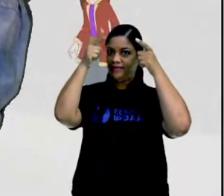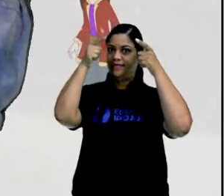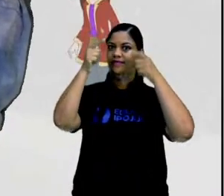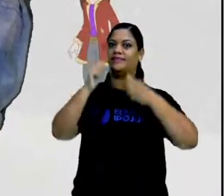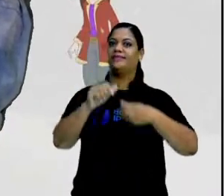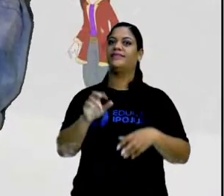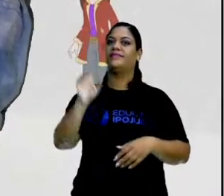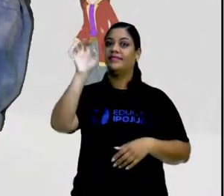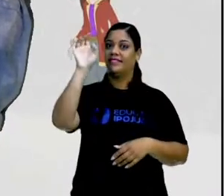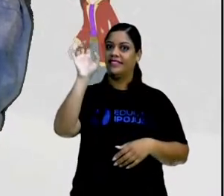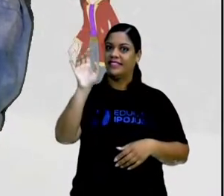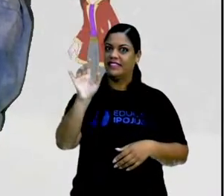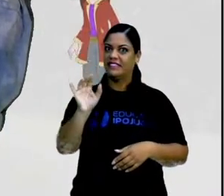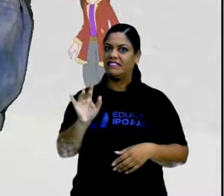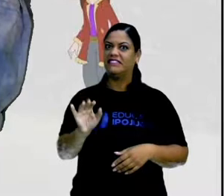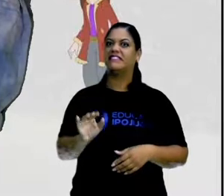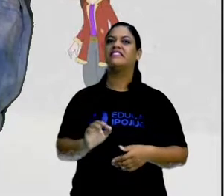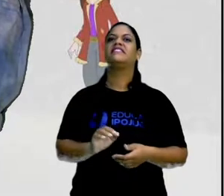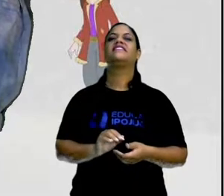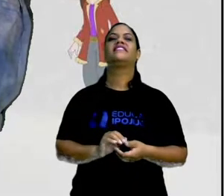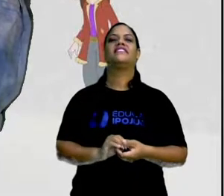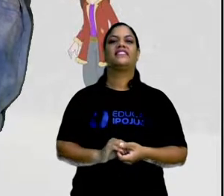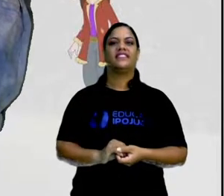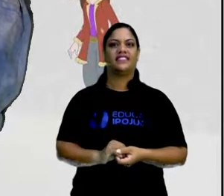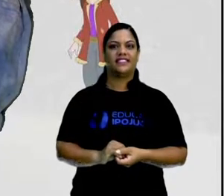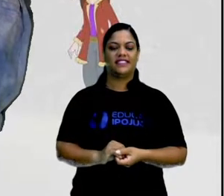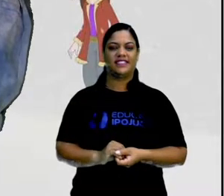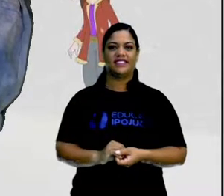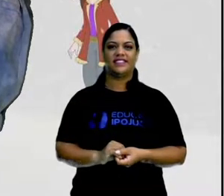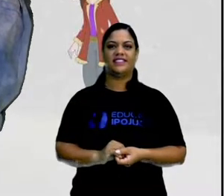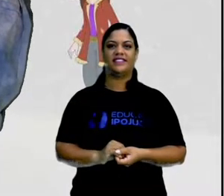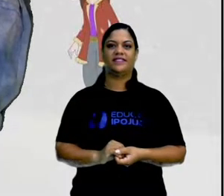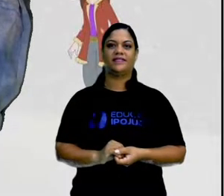da neve. Isso mesmo. A